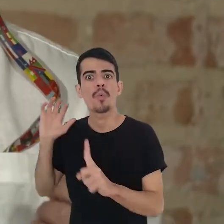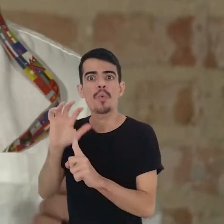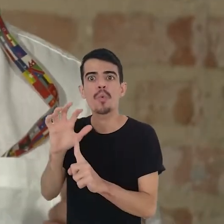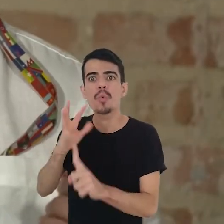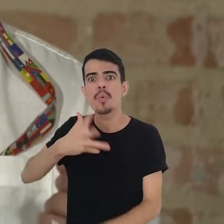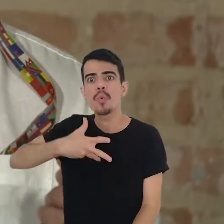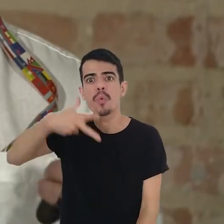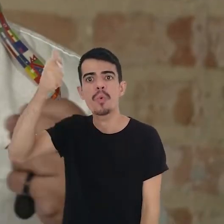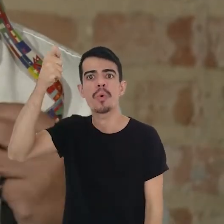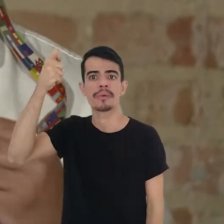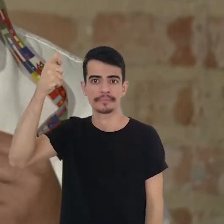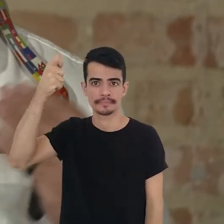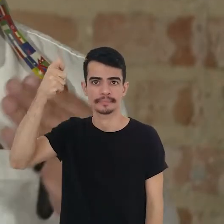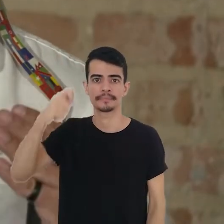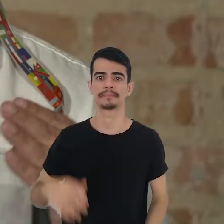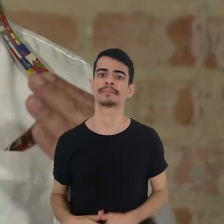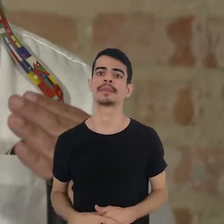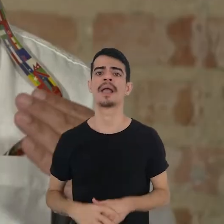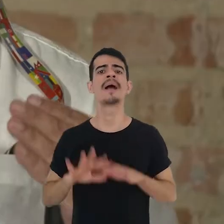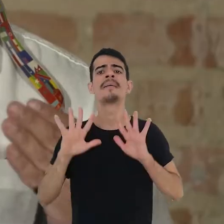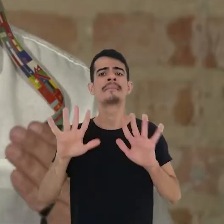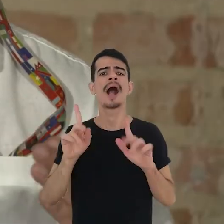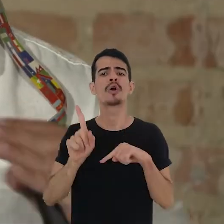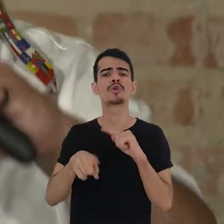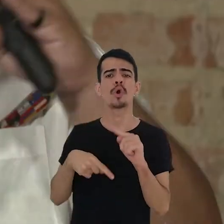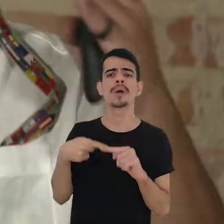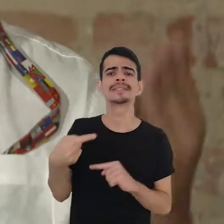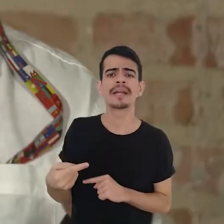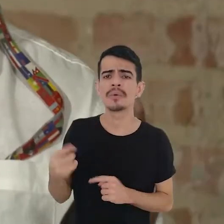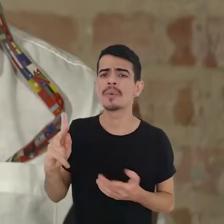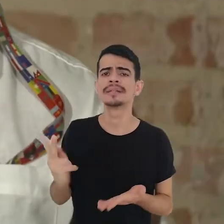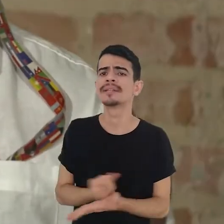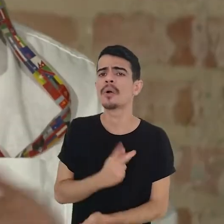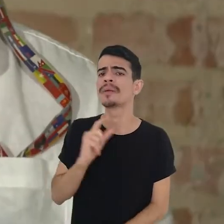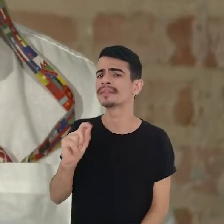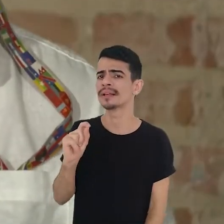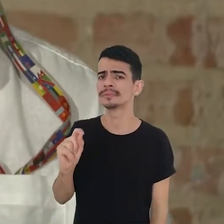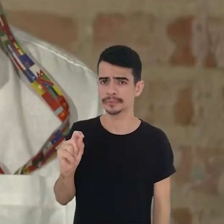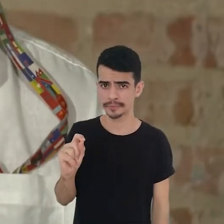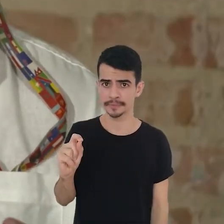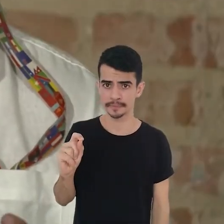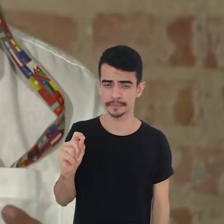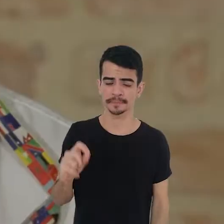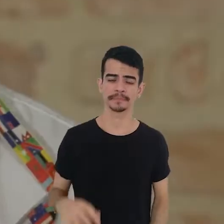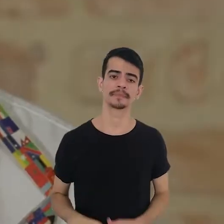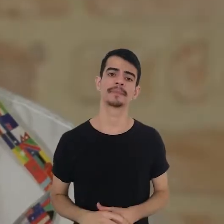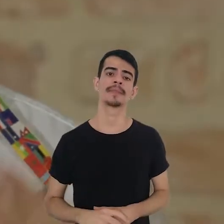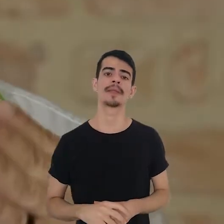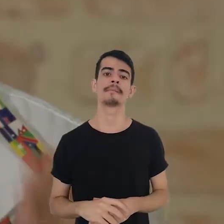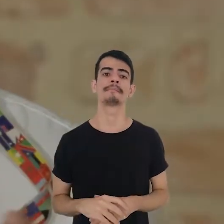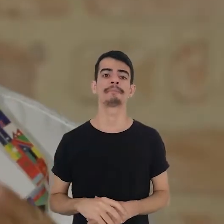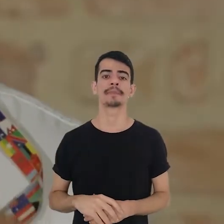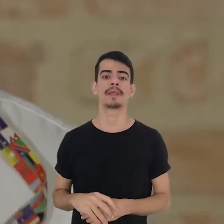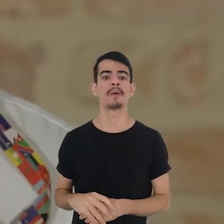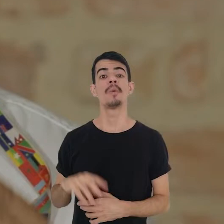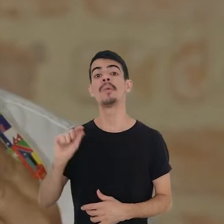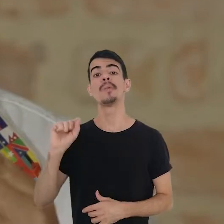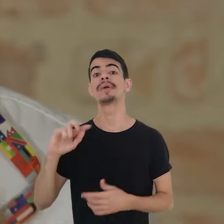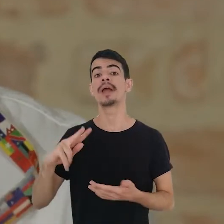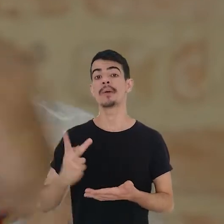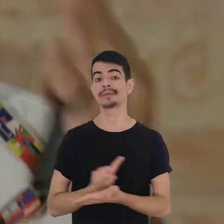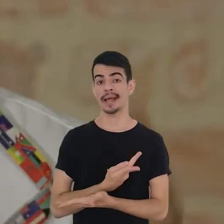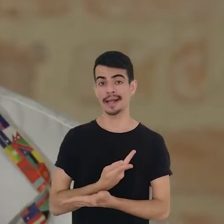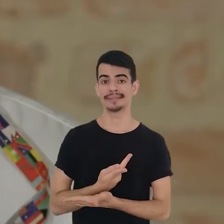a consequência de a gente poder acelerar essa máquina em tal velocidade, né? O que